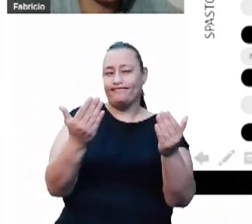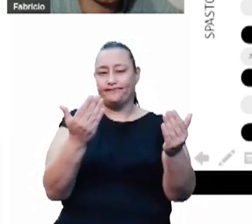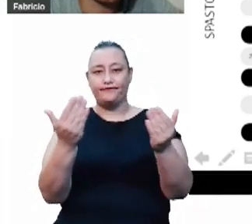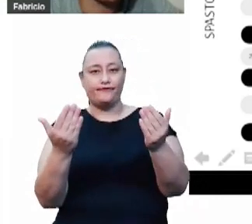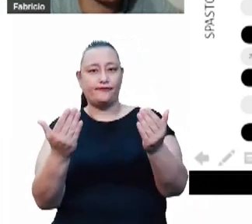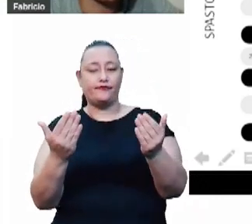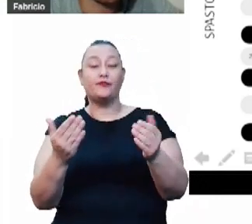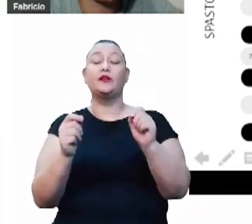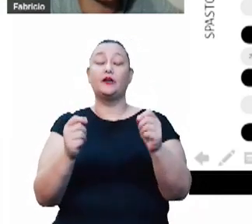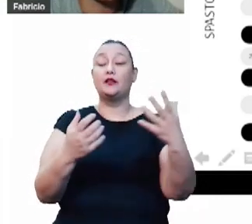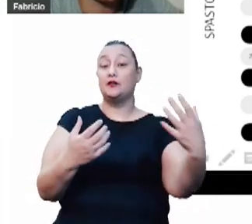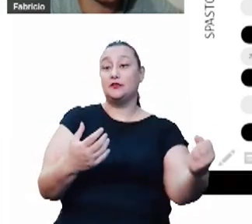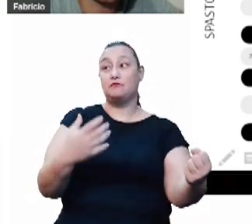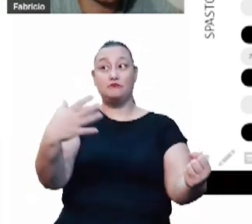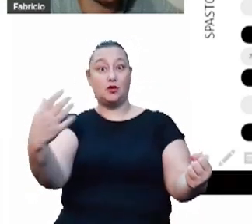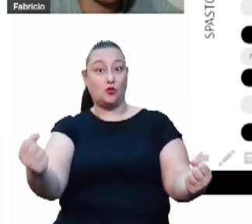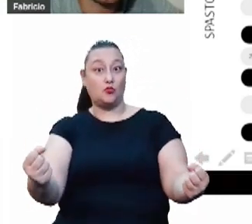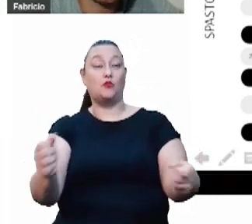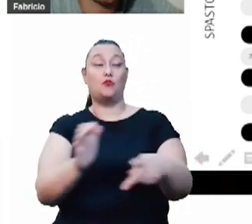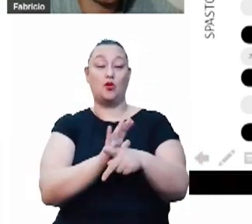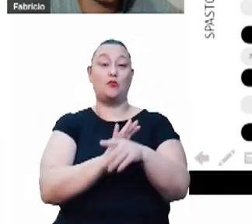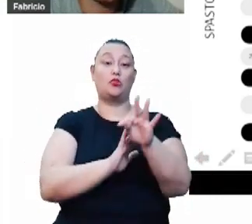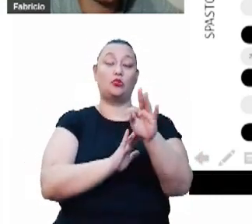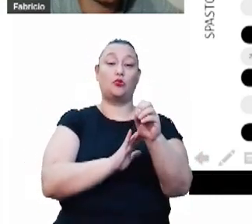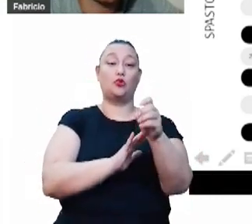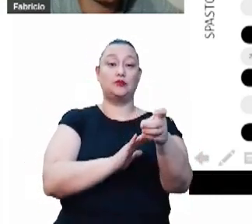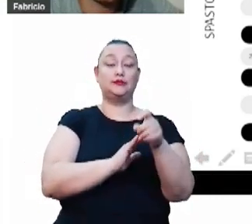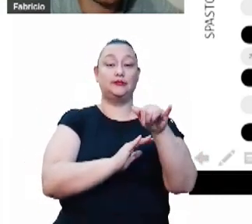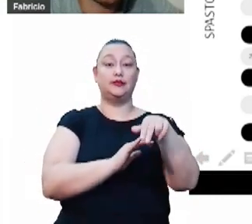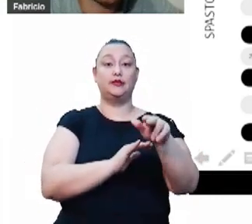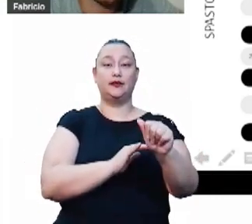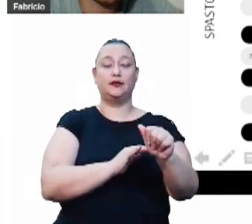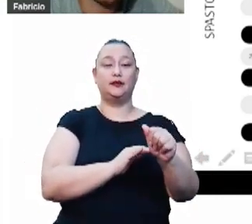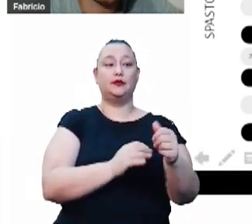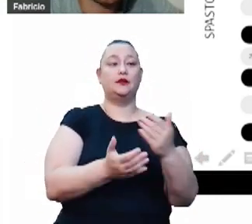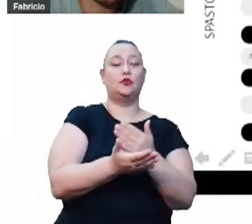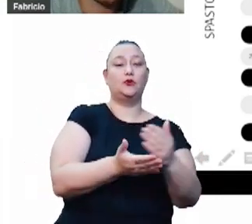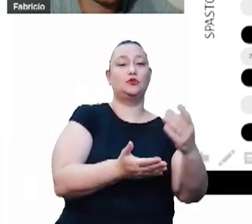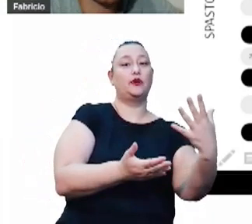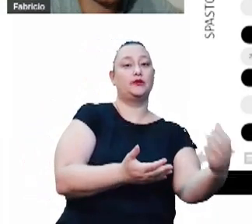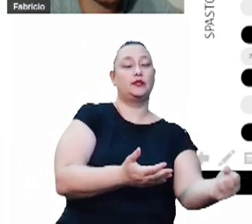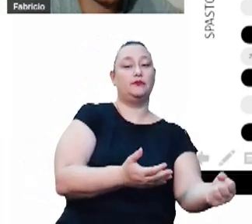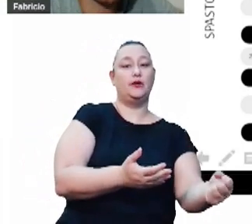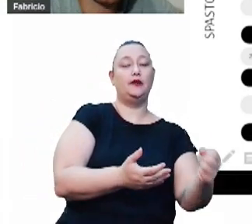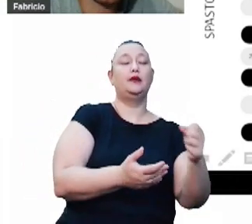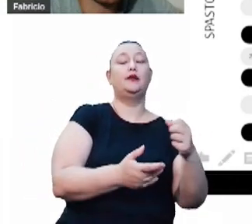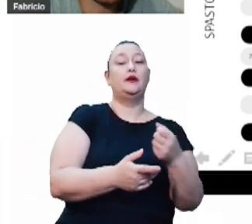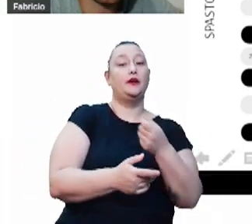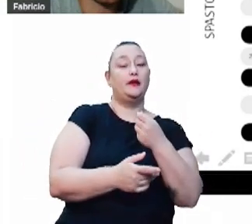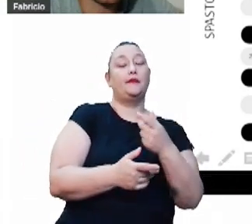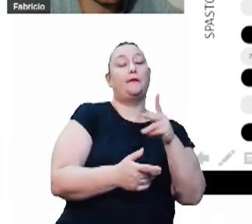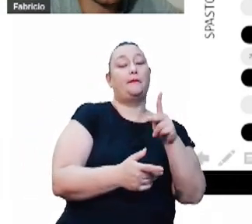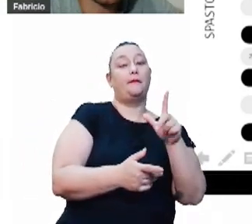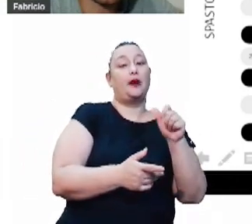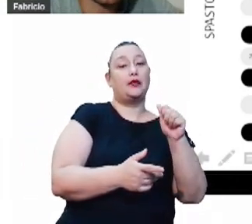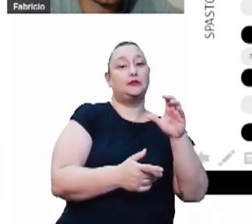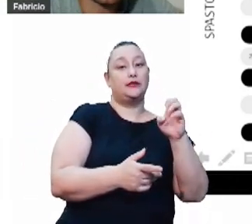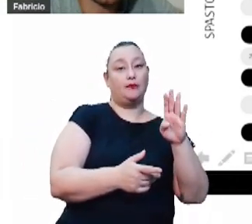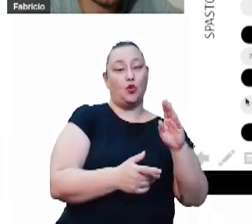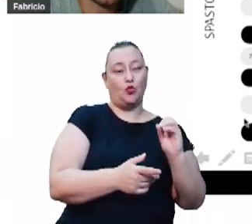e aí quem recebeu a toxina passou a receber o placebo, e a mesma coisa, quem recebeu o placebo passou a